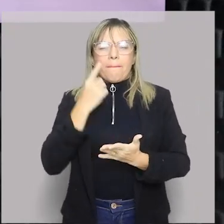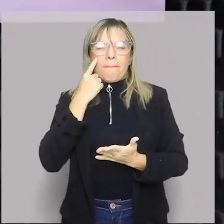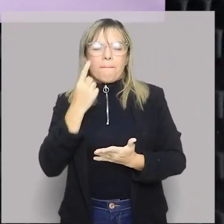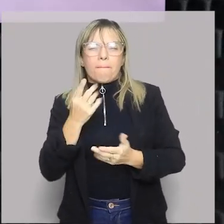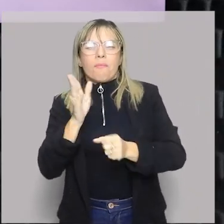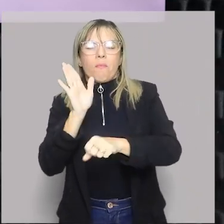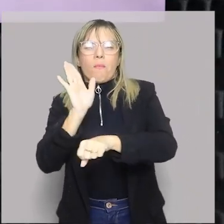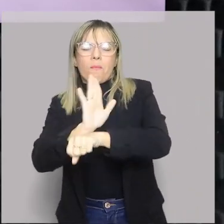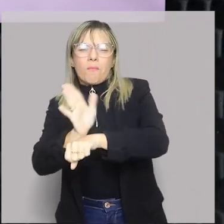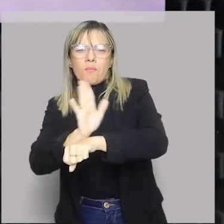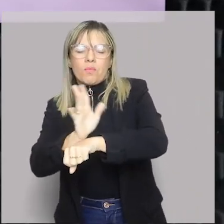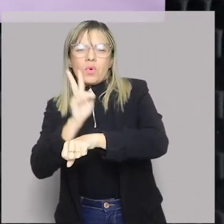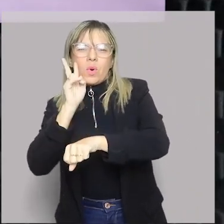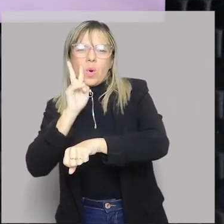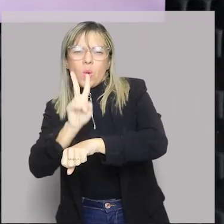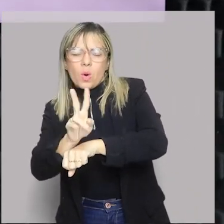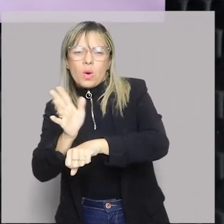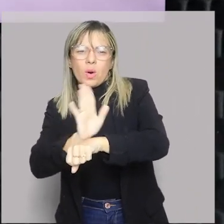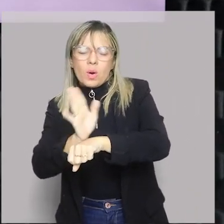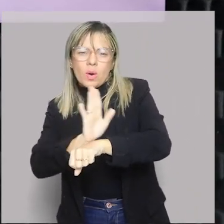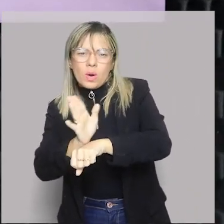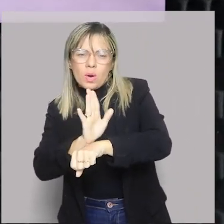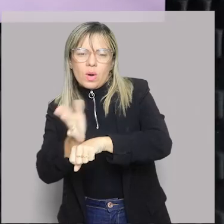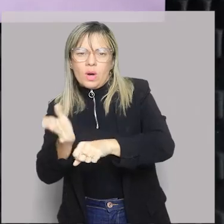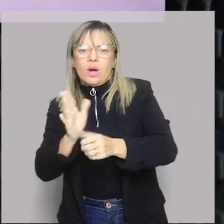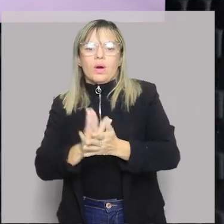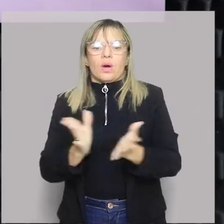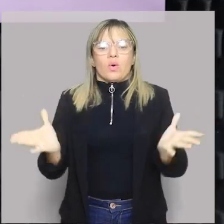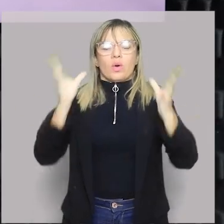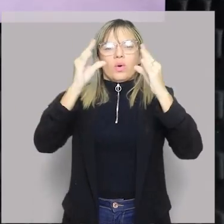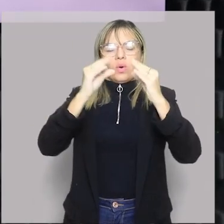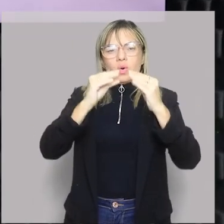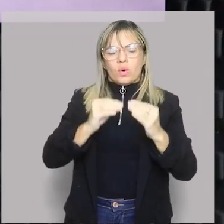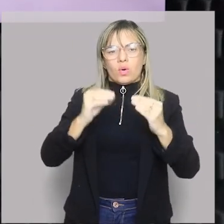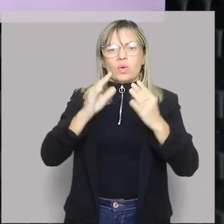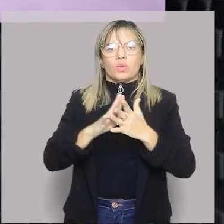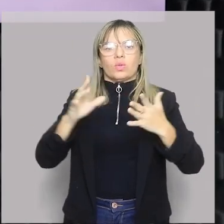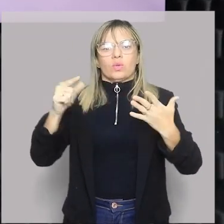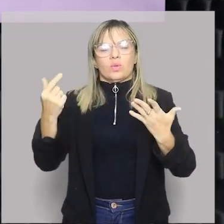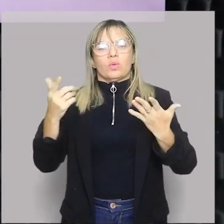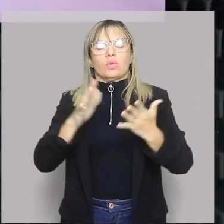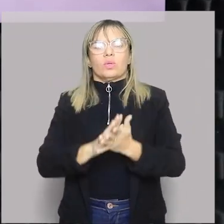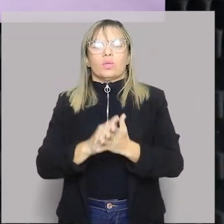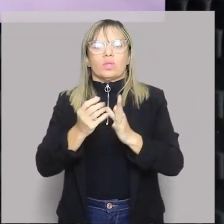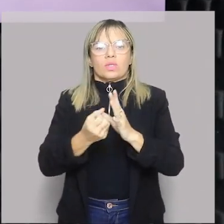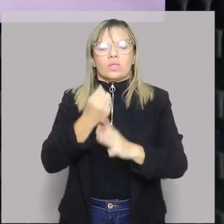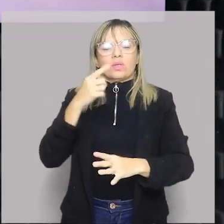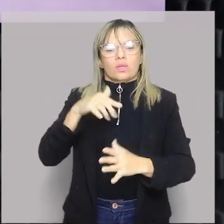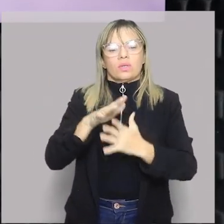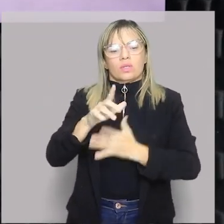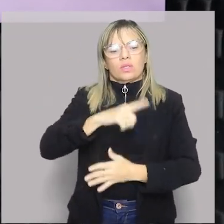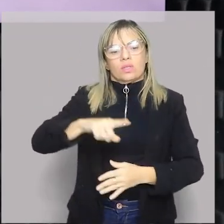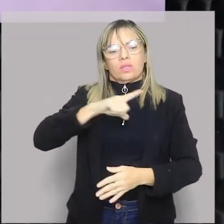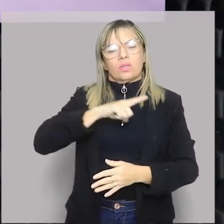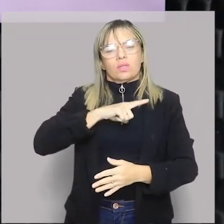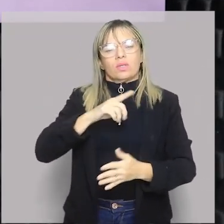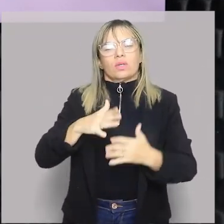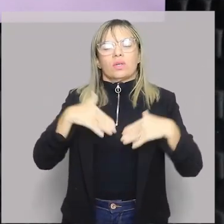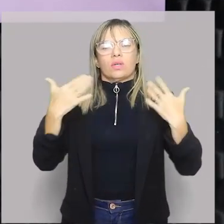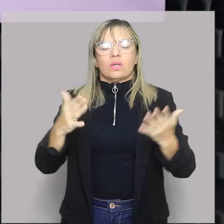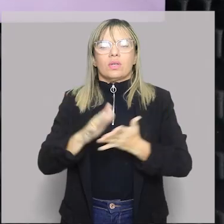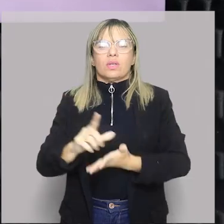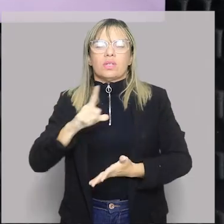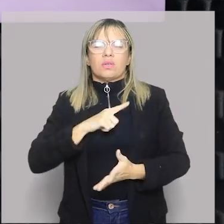assistir a um filme, você não olha a sinopse do filme, você não olha aquela síntese, exatamente isso. Isso é a sinopse, para você